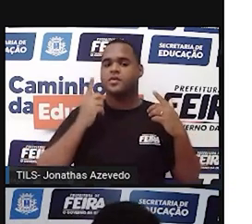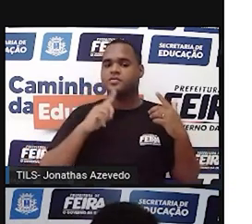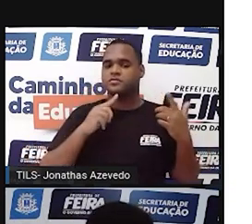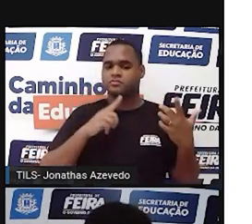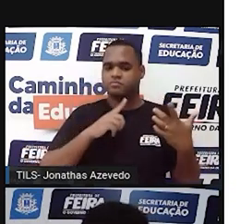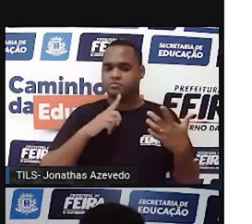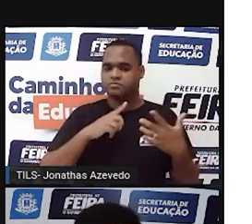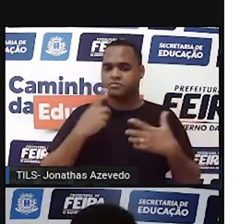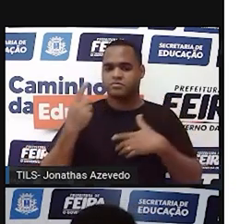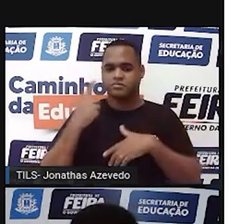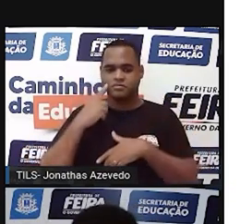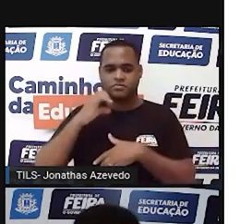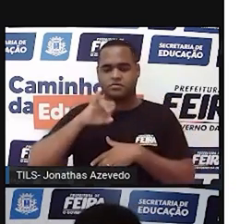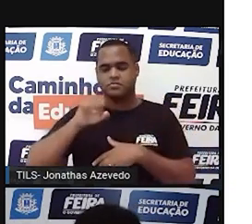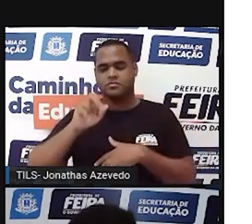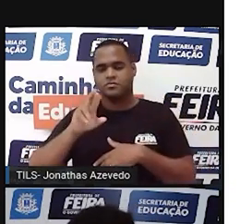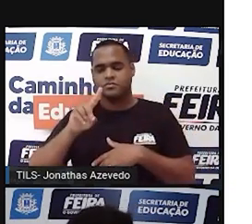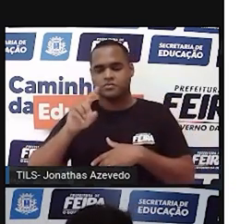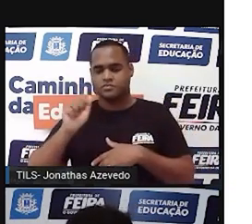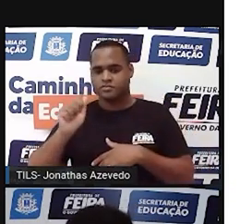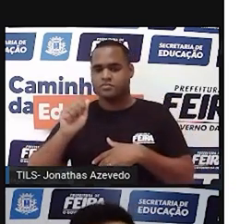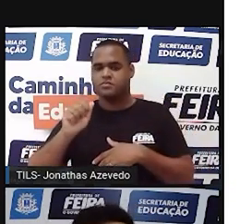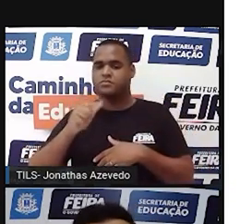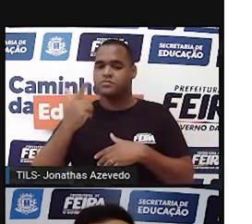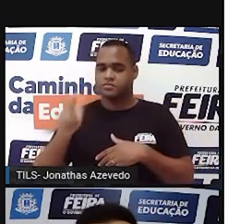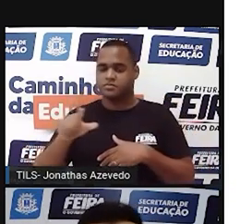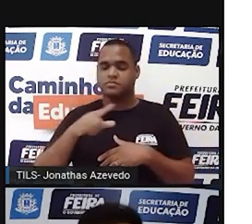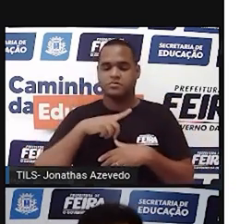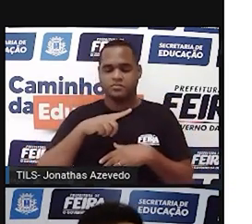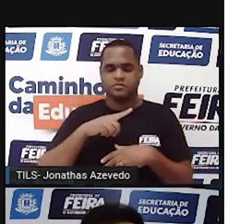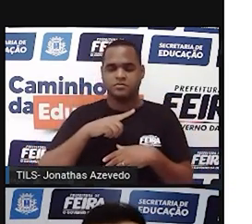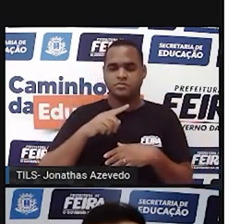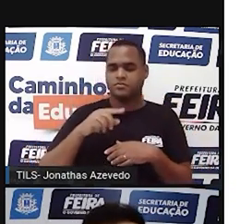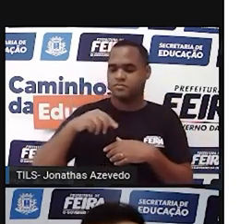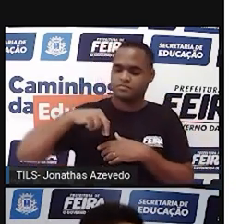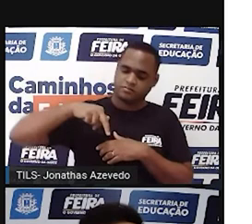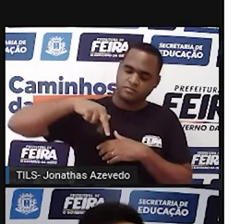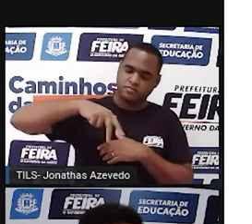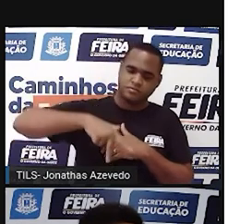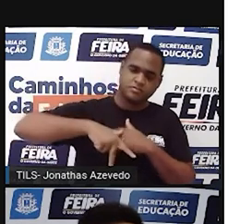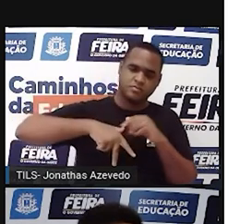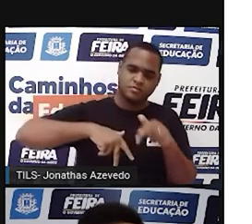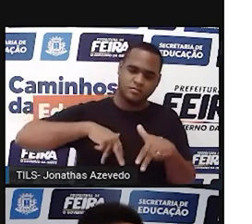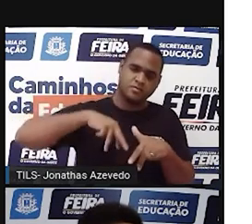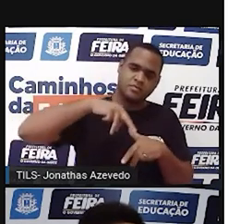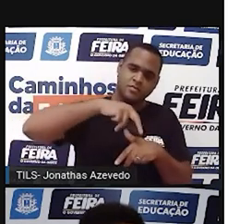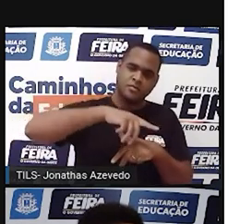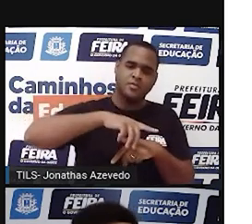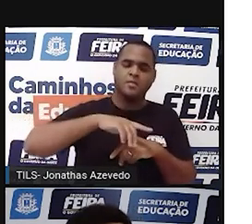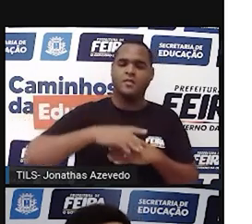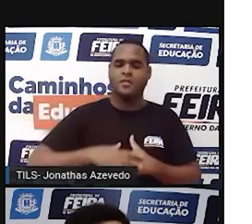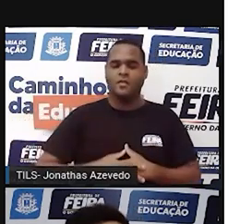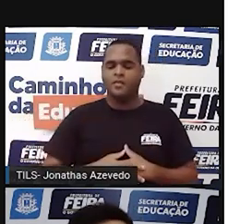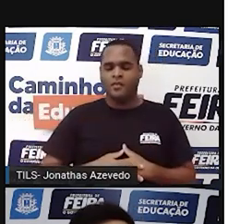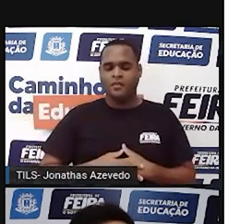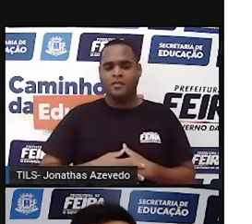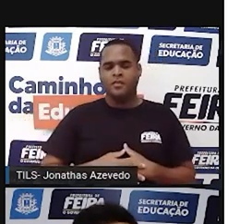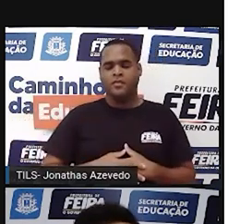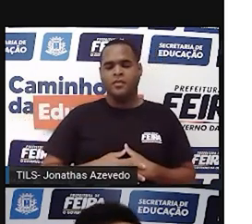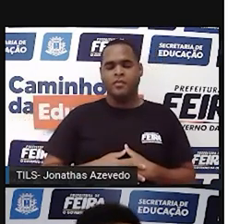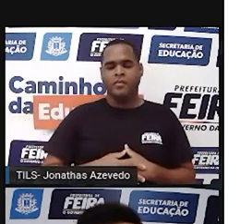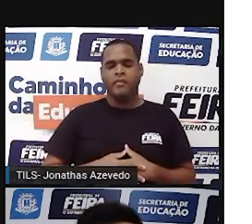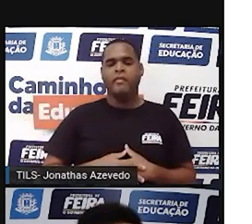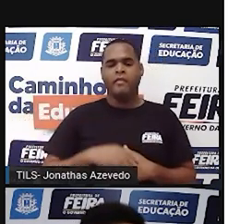que é chamado de jarda. O passo também, o caminhar é uma forma de medir. Então, essas, né,